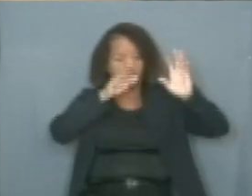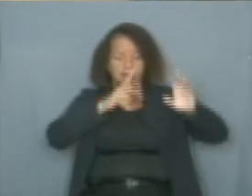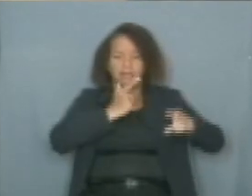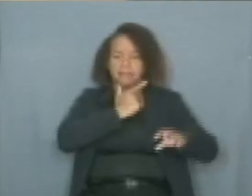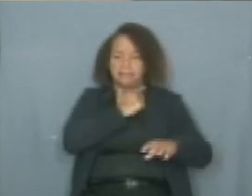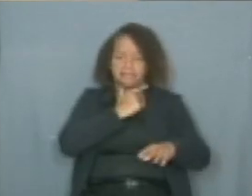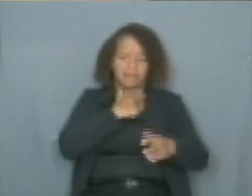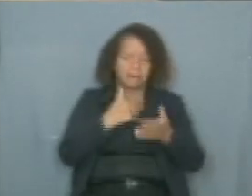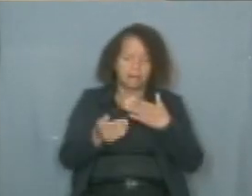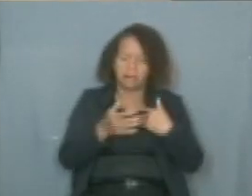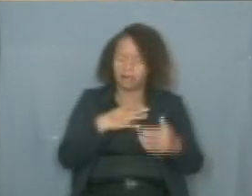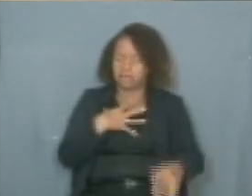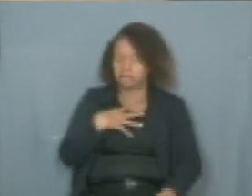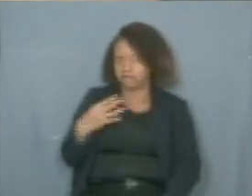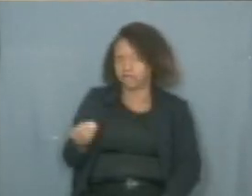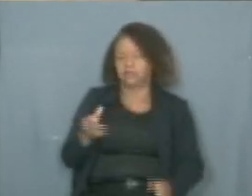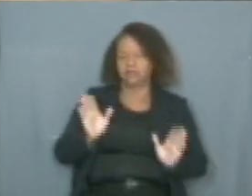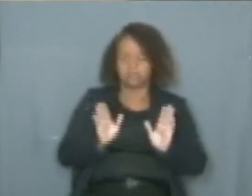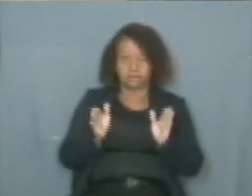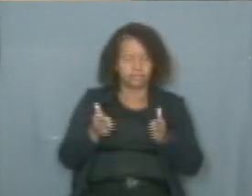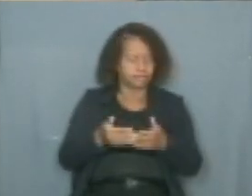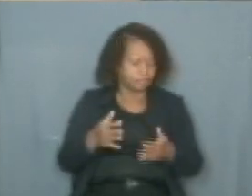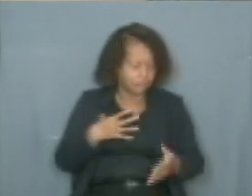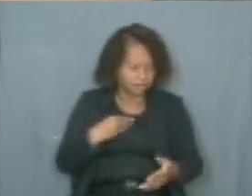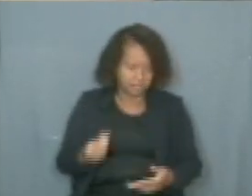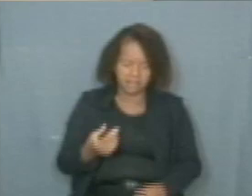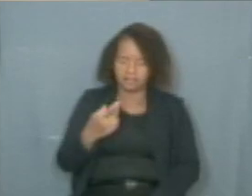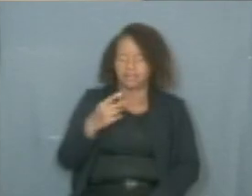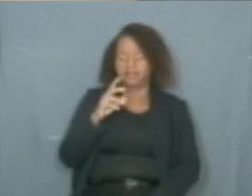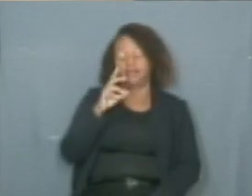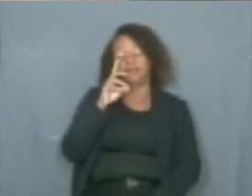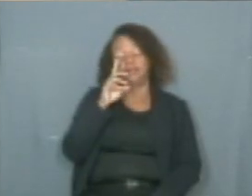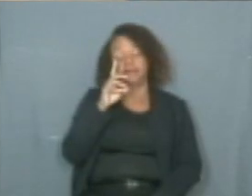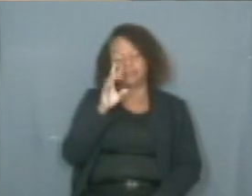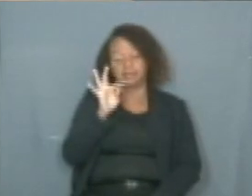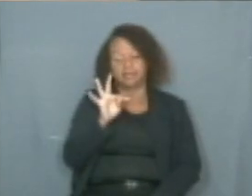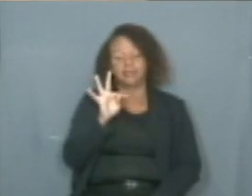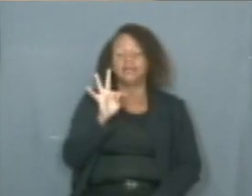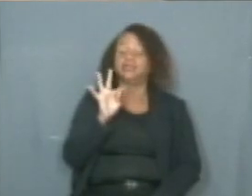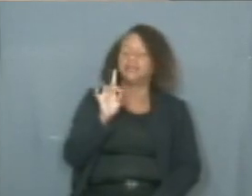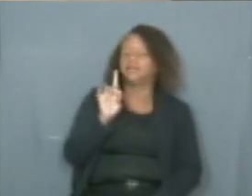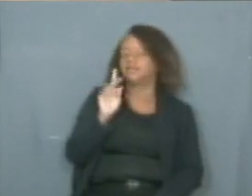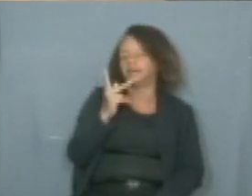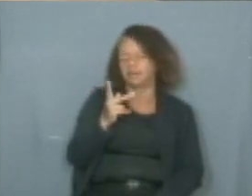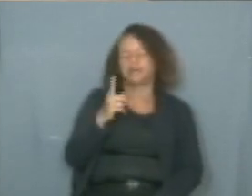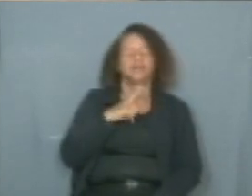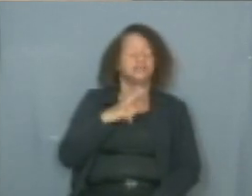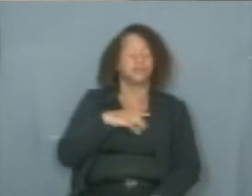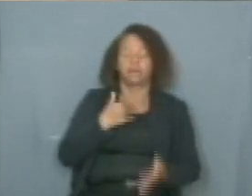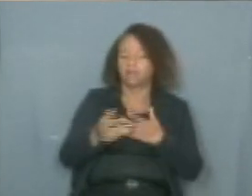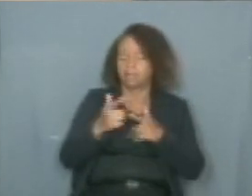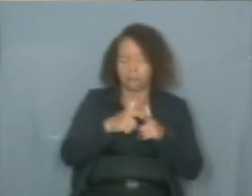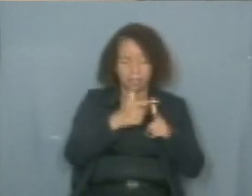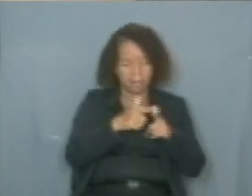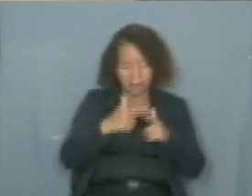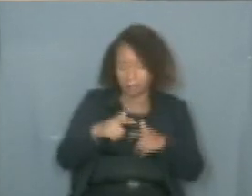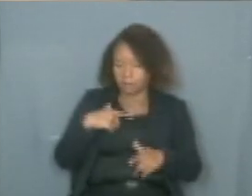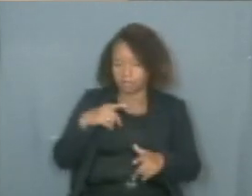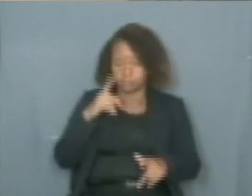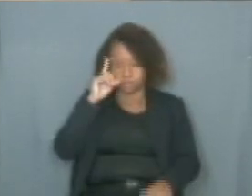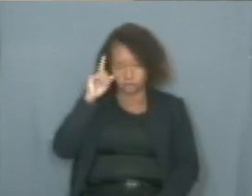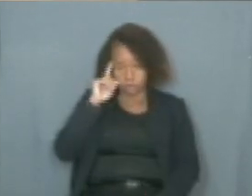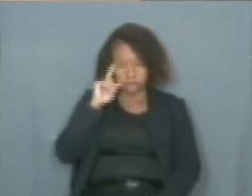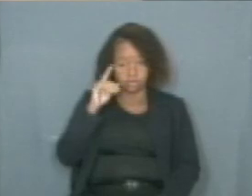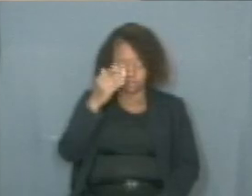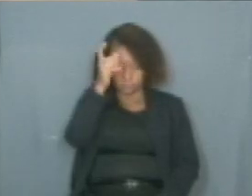vaga, uma situação de um filho com espectro autista, com um filho que tem TDAH. Então, qualquer tipo de problema que aquela pessoa tenha no cotidiano, o político, a figura pública